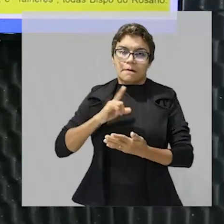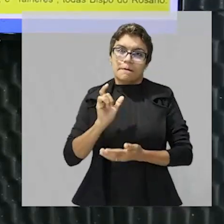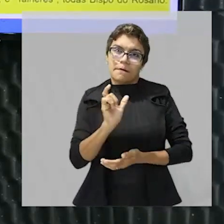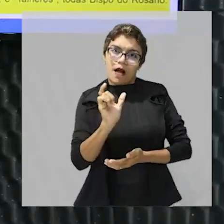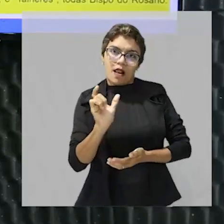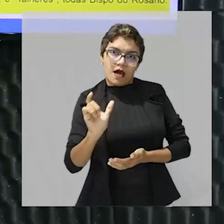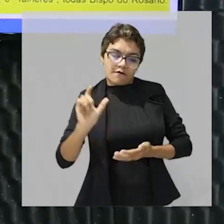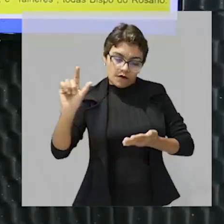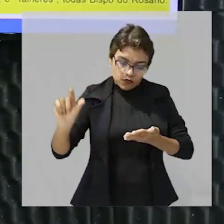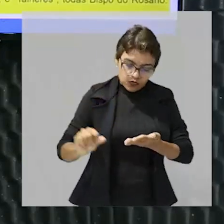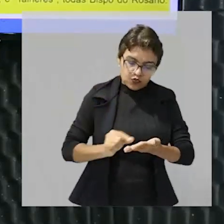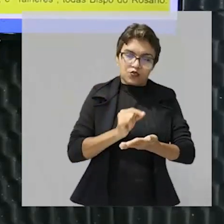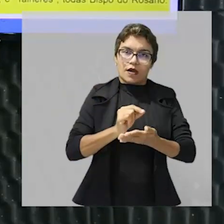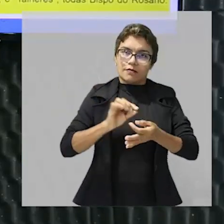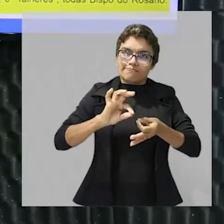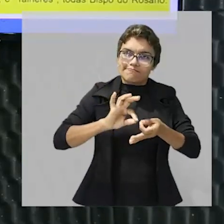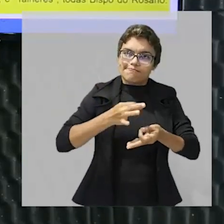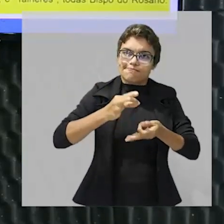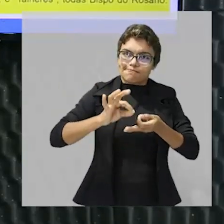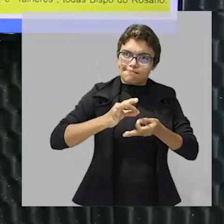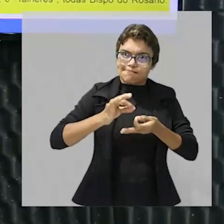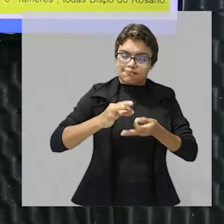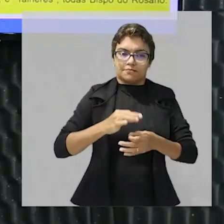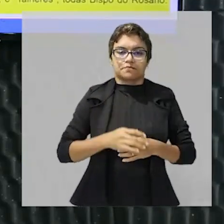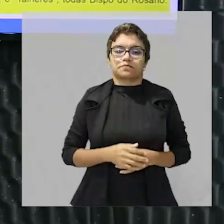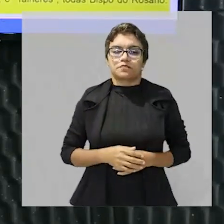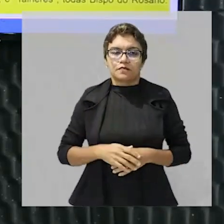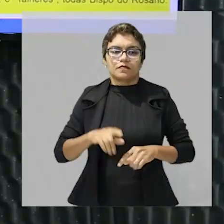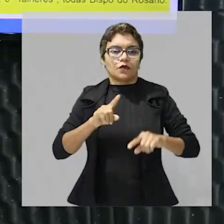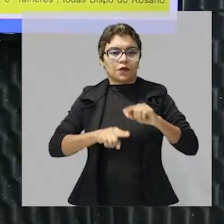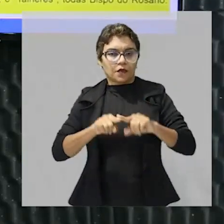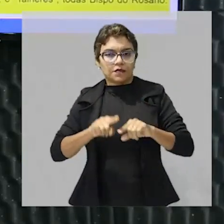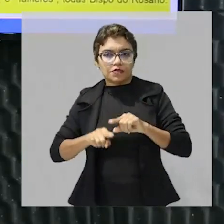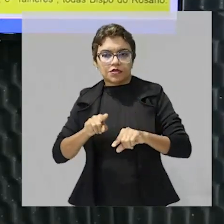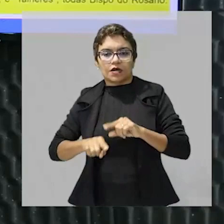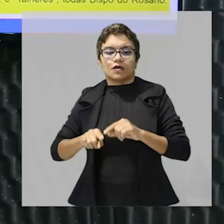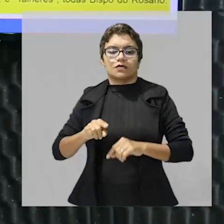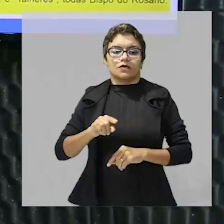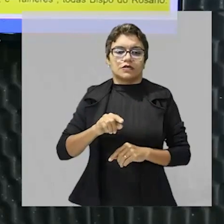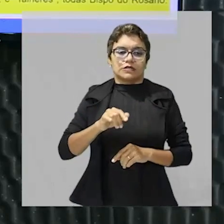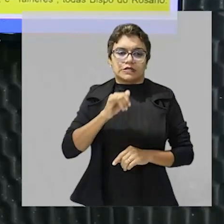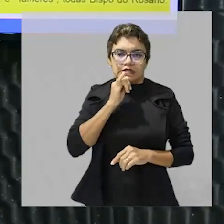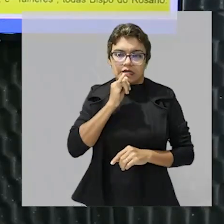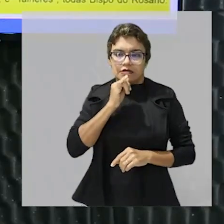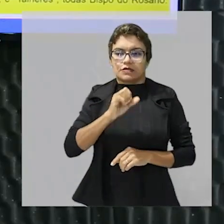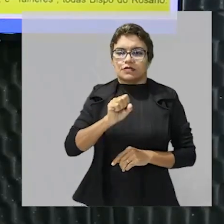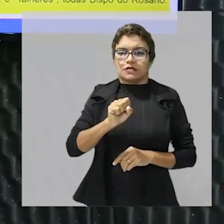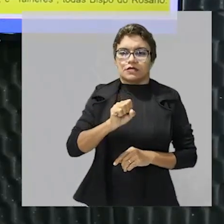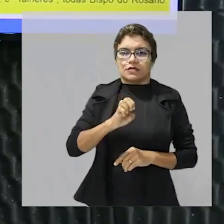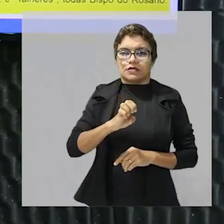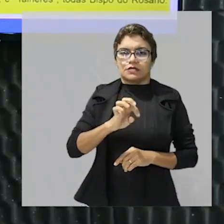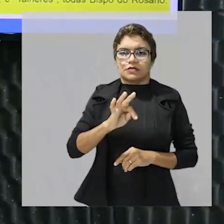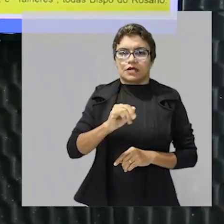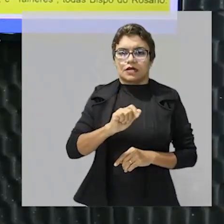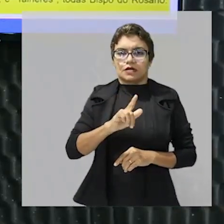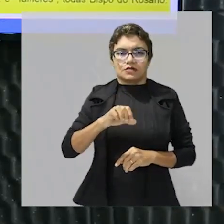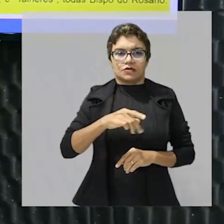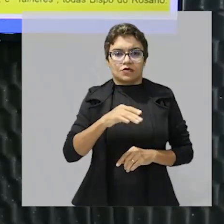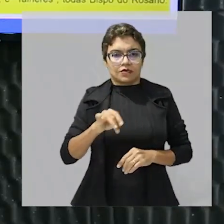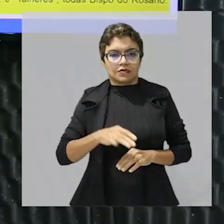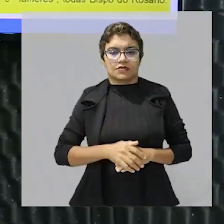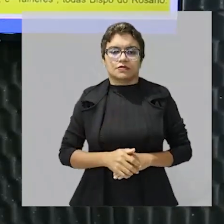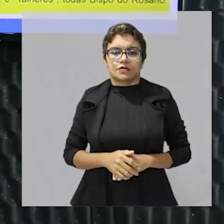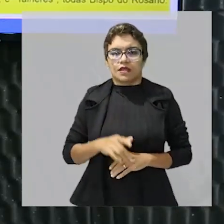a partir da visão dele. Então ele trabalha com objetos que podem ser chamados de instalações, objetos do uso diário, por exemplo, ali